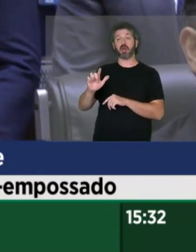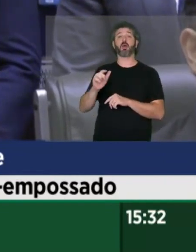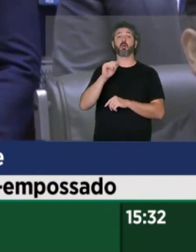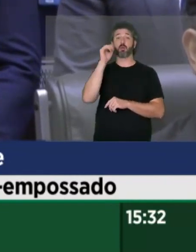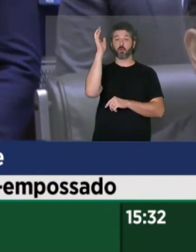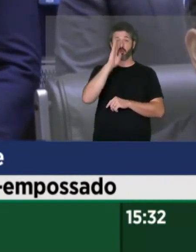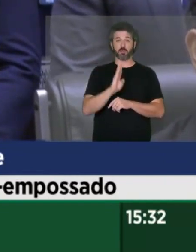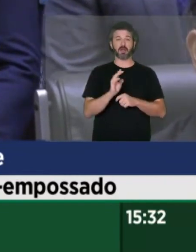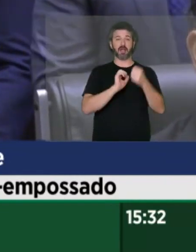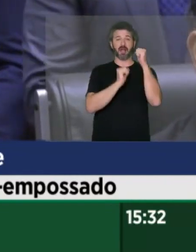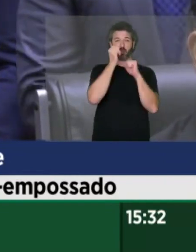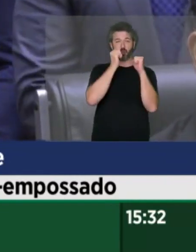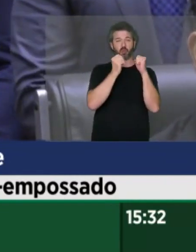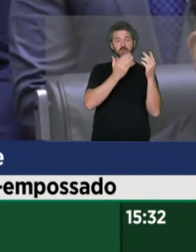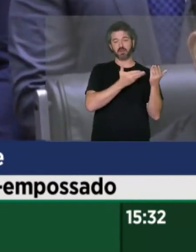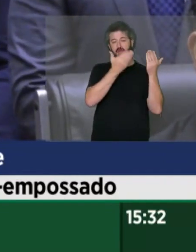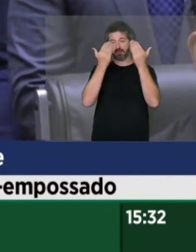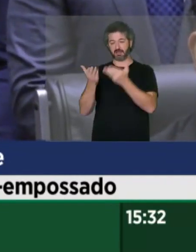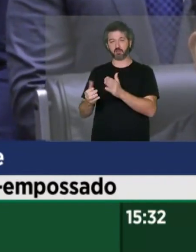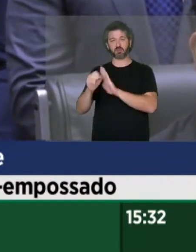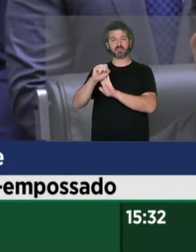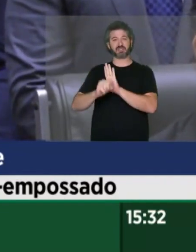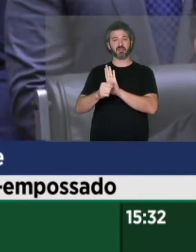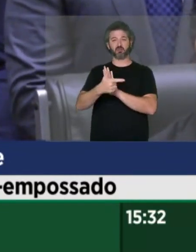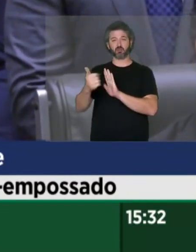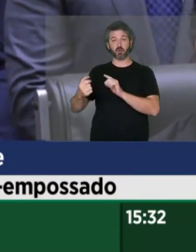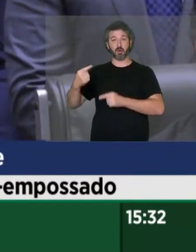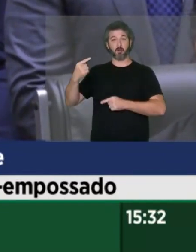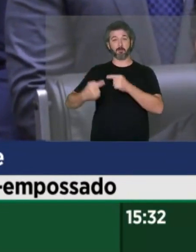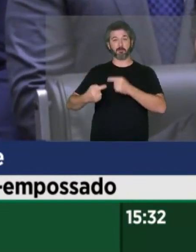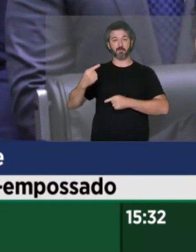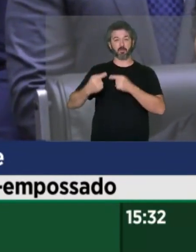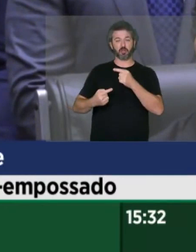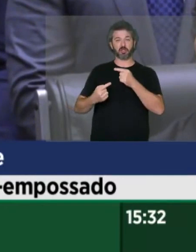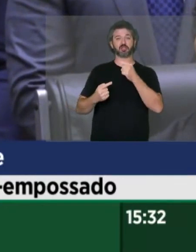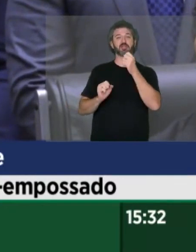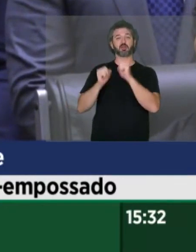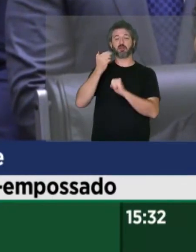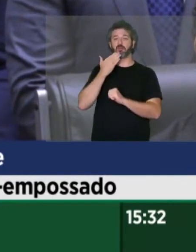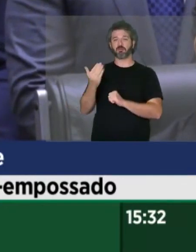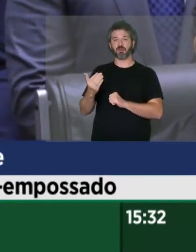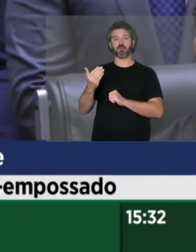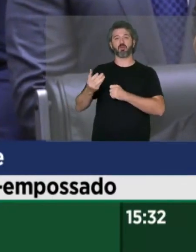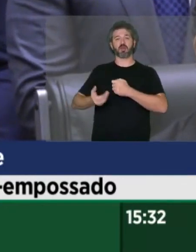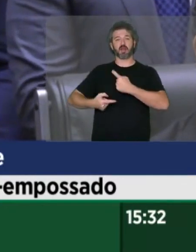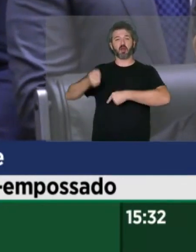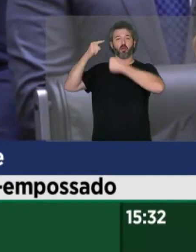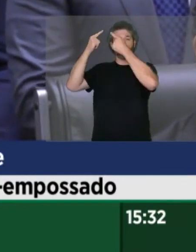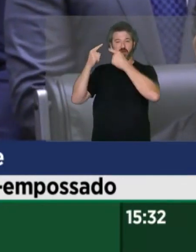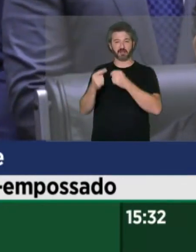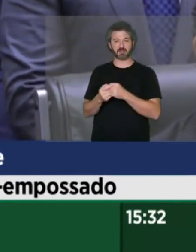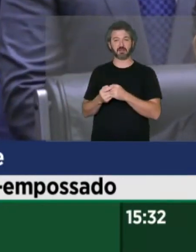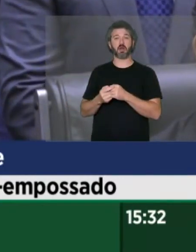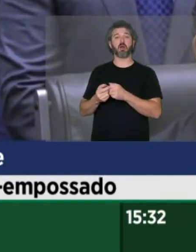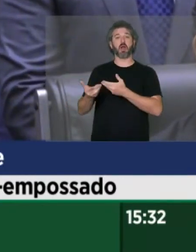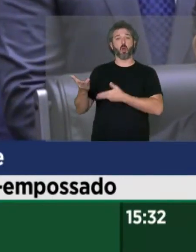o século 21 como a política Industrial que apoia a Inovação estimula a cooperação